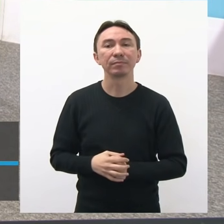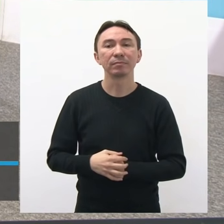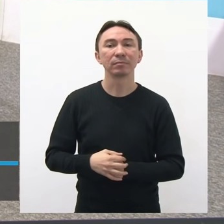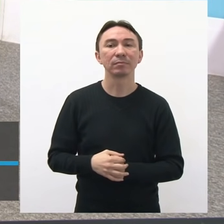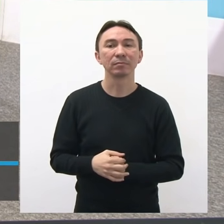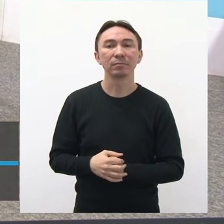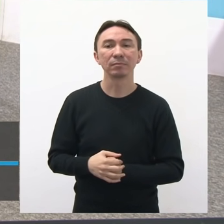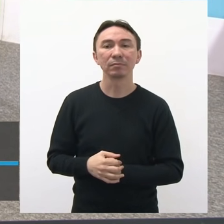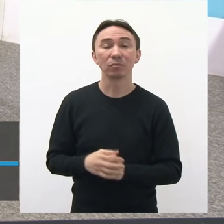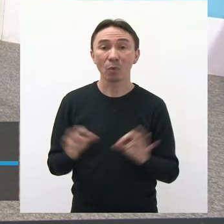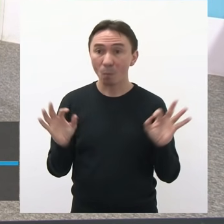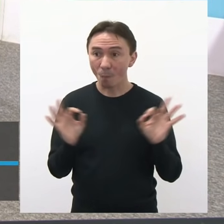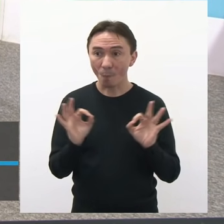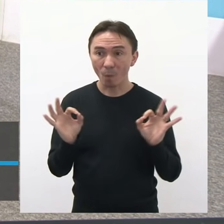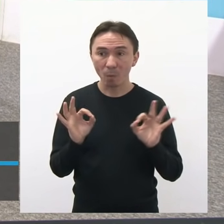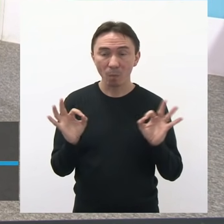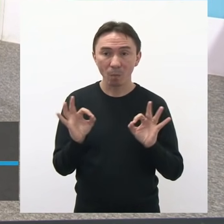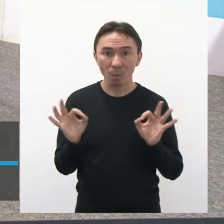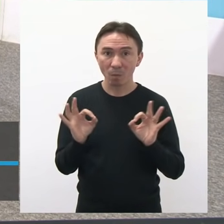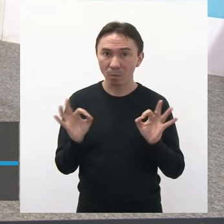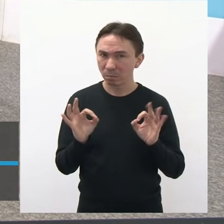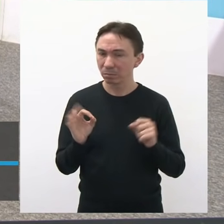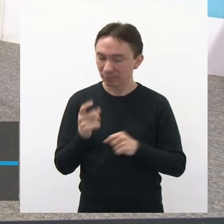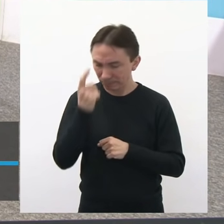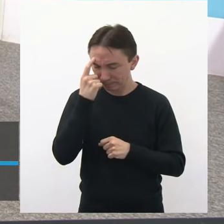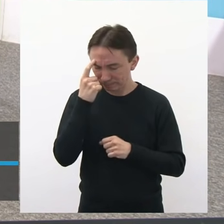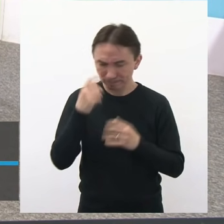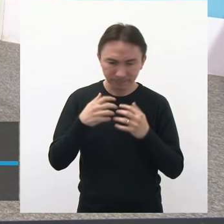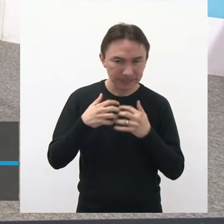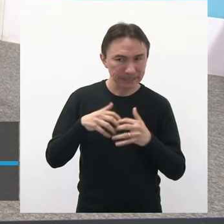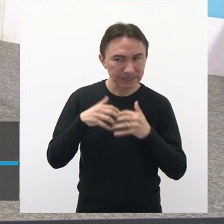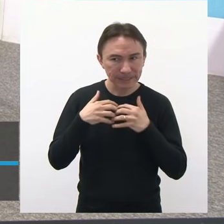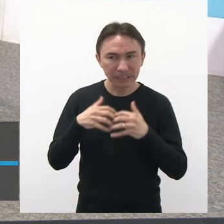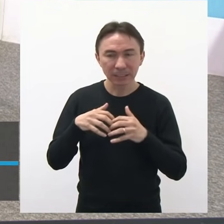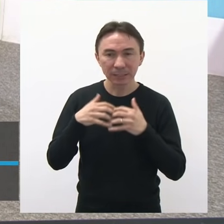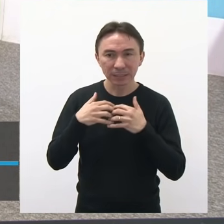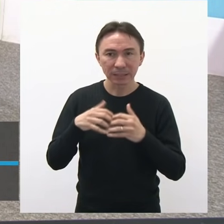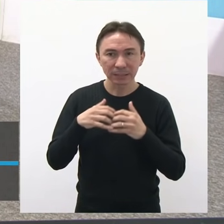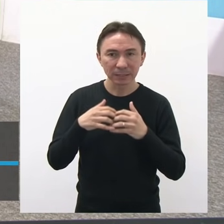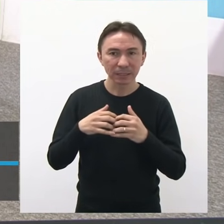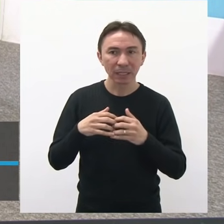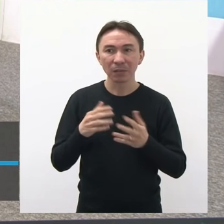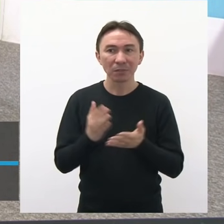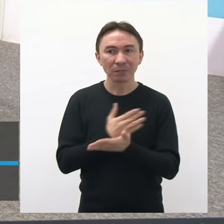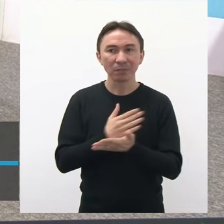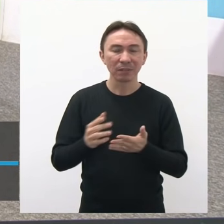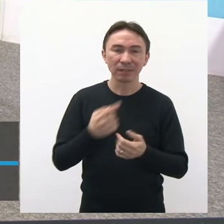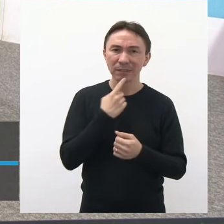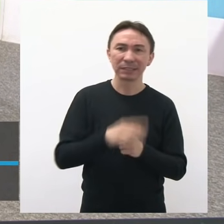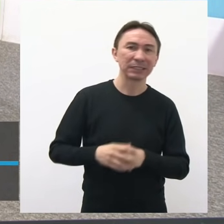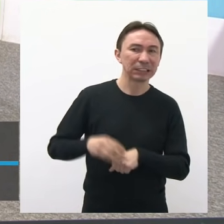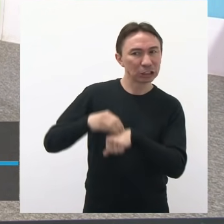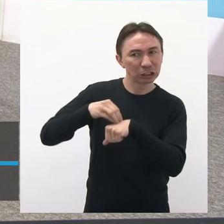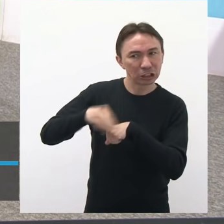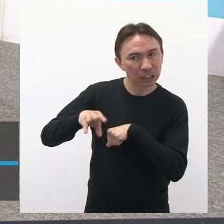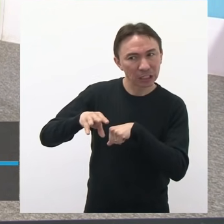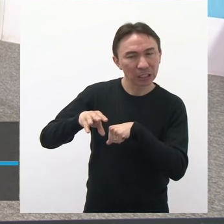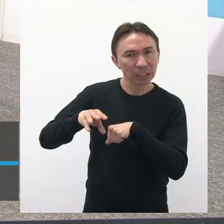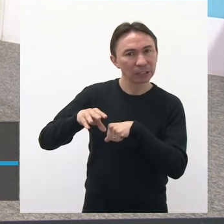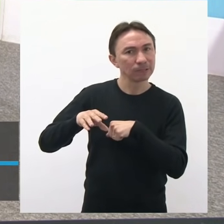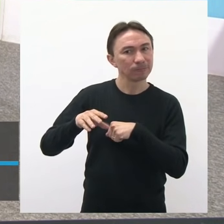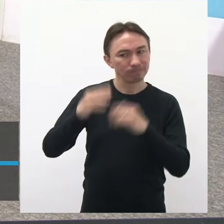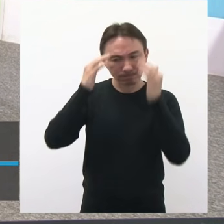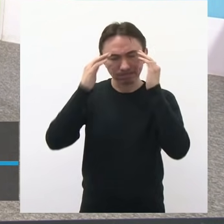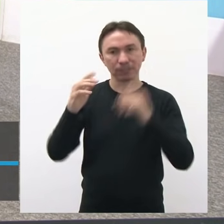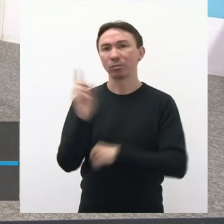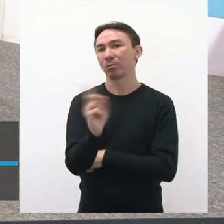Por enquanto, nada. Estão pensando. Olha, estão dizendo que não é para seguir essa dica de dobrar de novo. Não dobrar de novo? Não dobrar